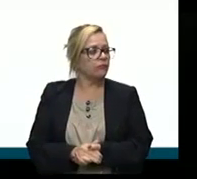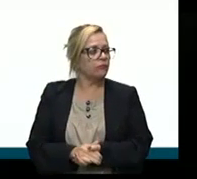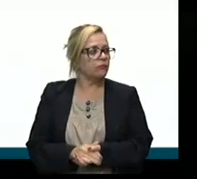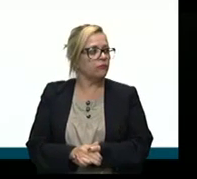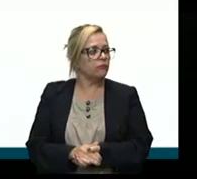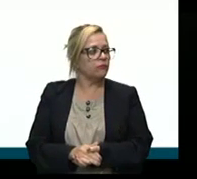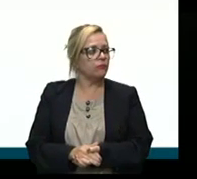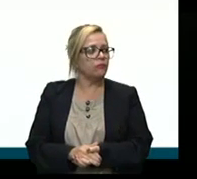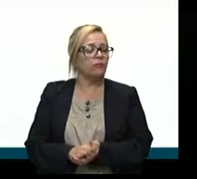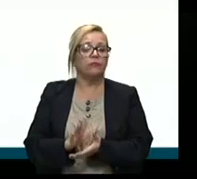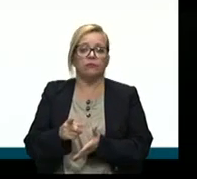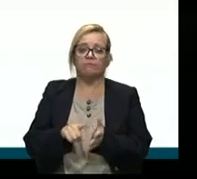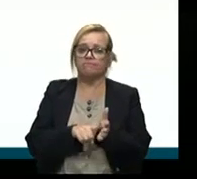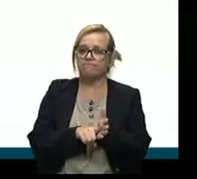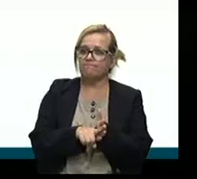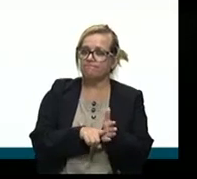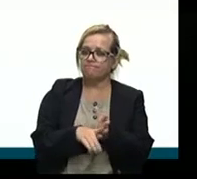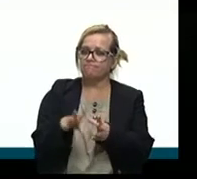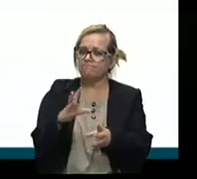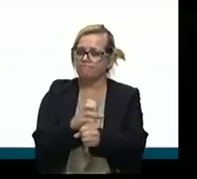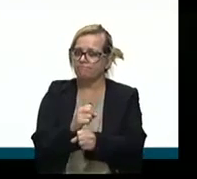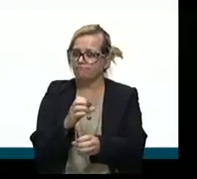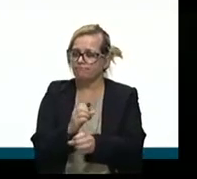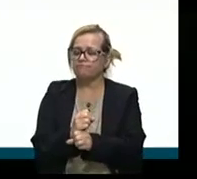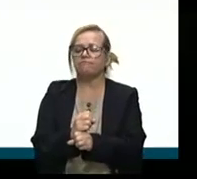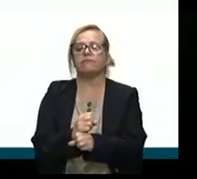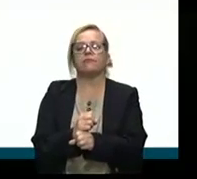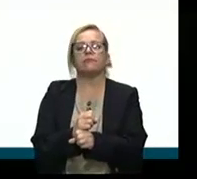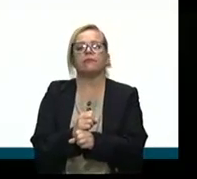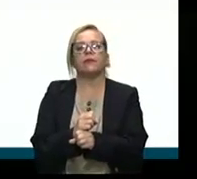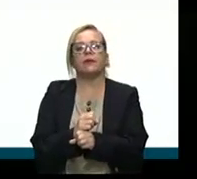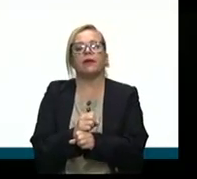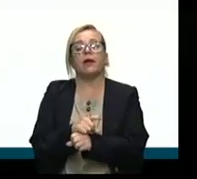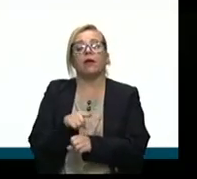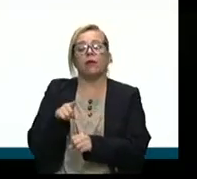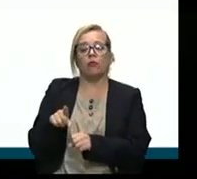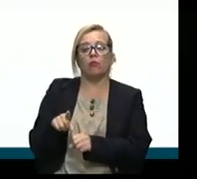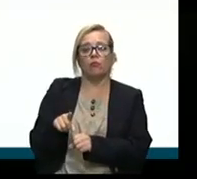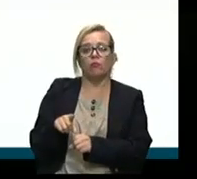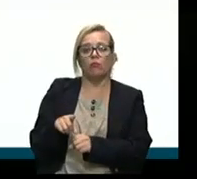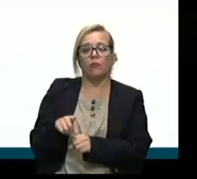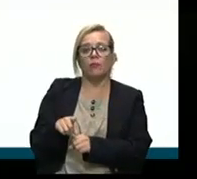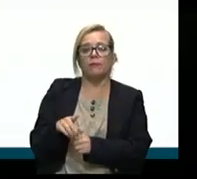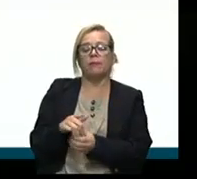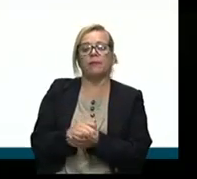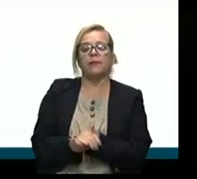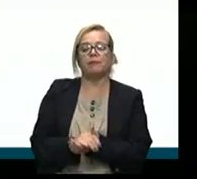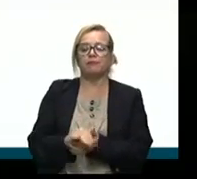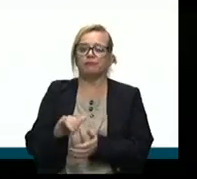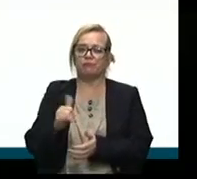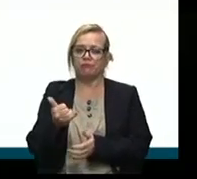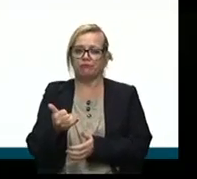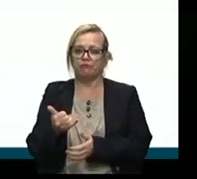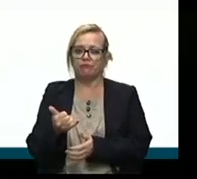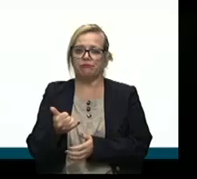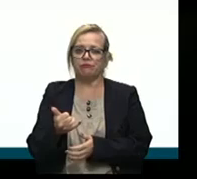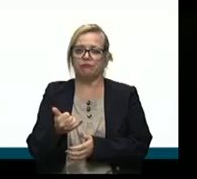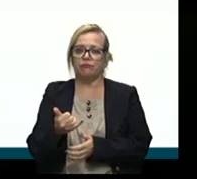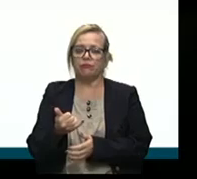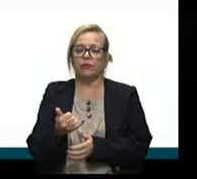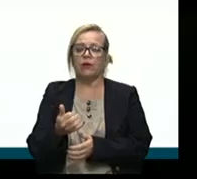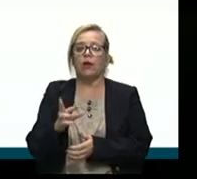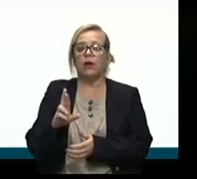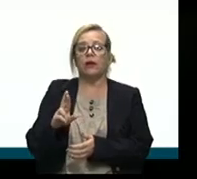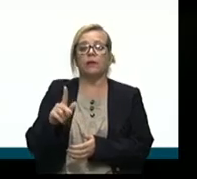Em estatística, sempre que é realizada uma estimativa pontual, como é o caso da previsão para y, feita por meio da reta de